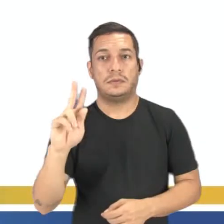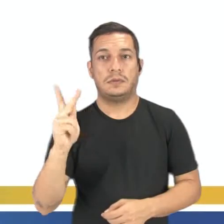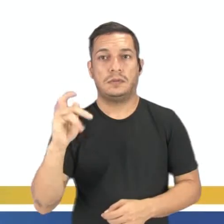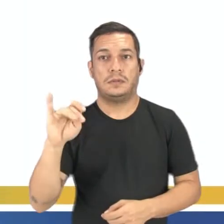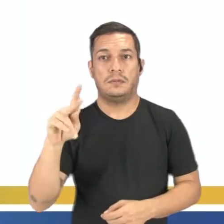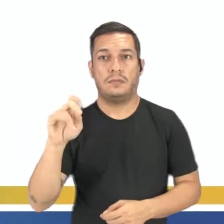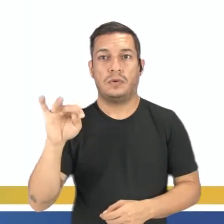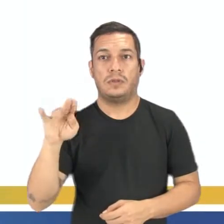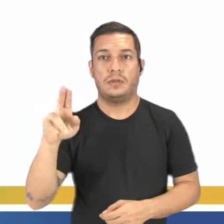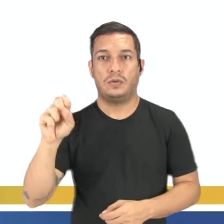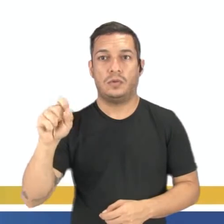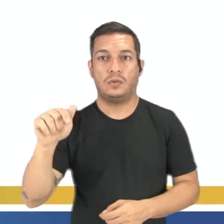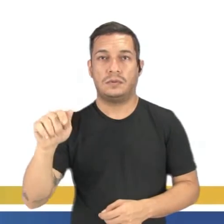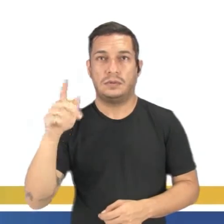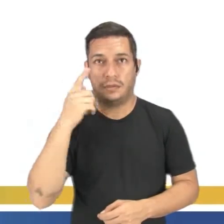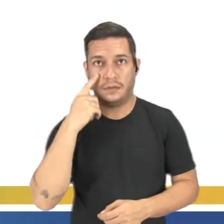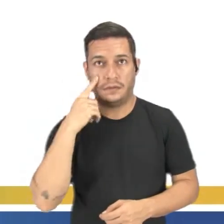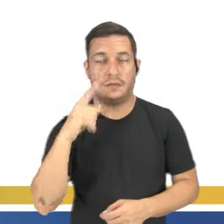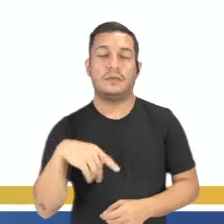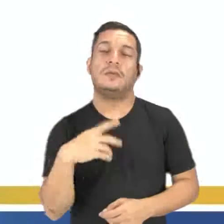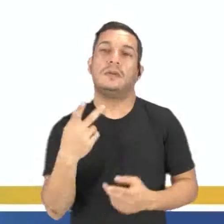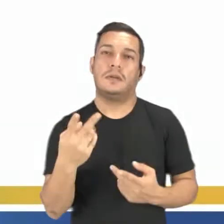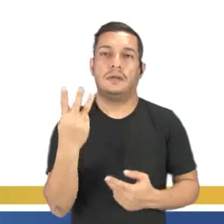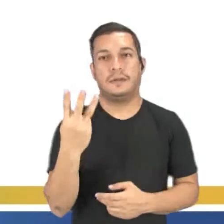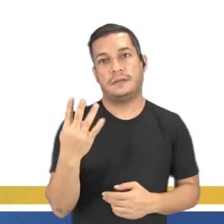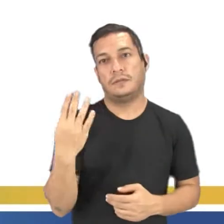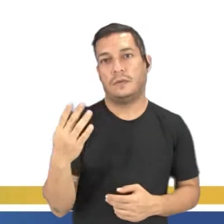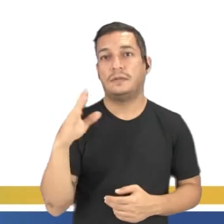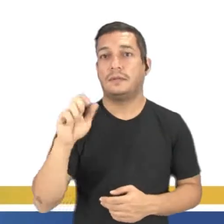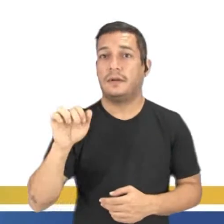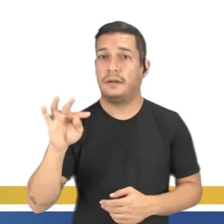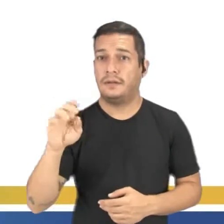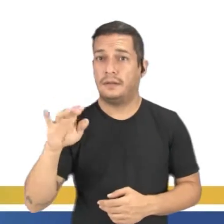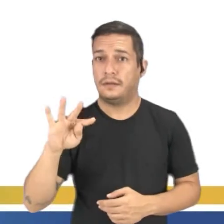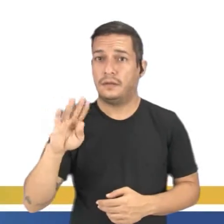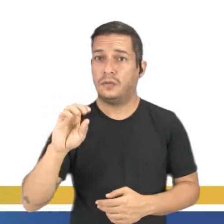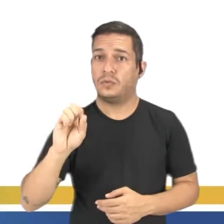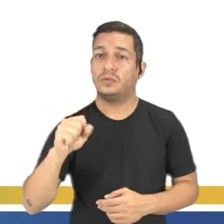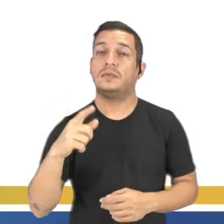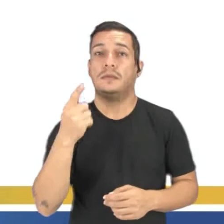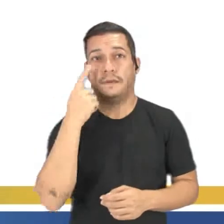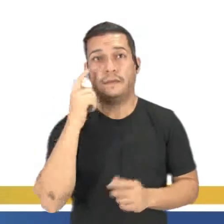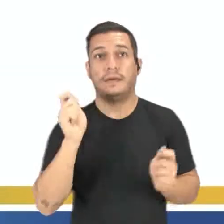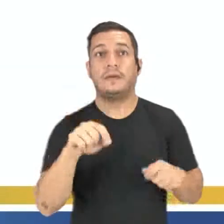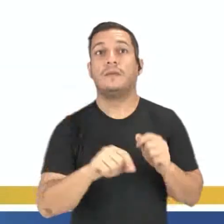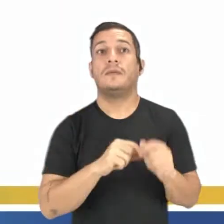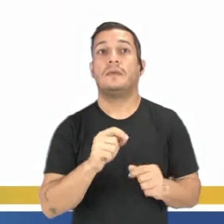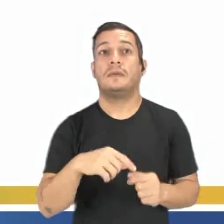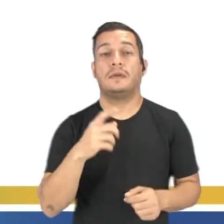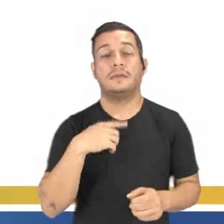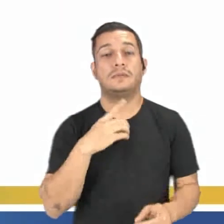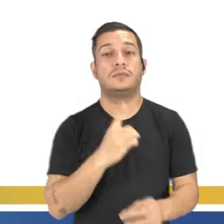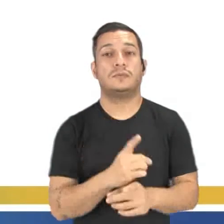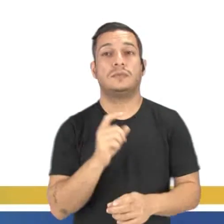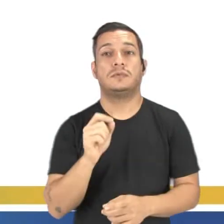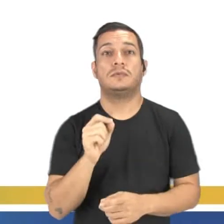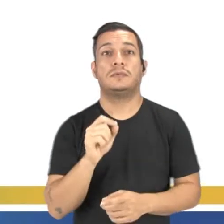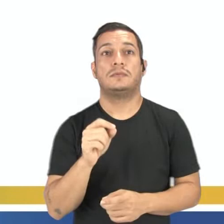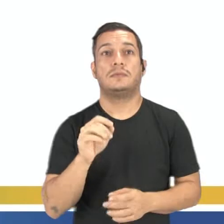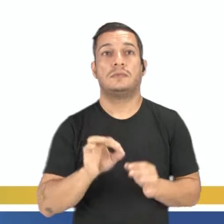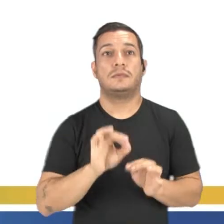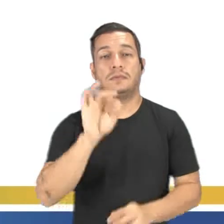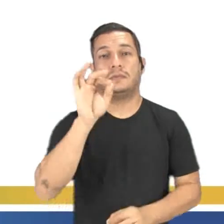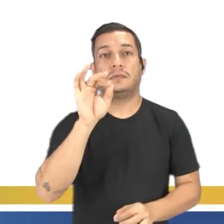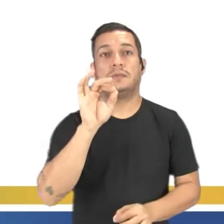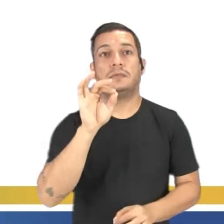hipotenusa, significa dizer que os outros catetos serão 3 e 4. E o que isso me permite? Me permite descobrir a medida